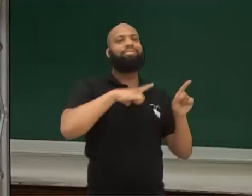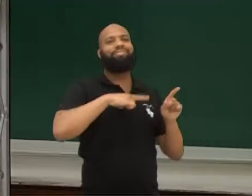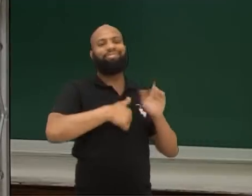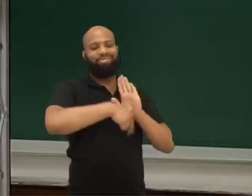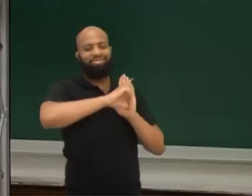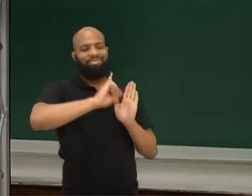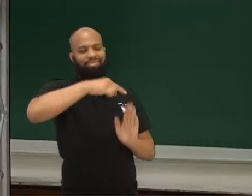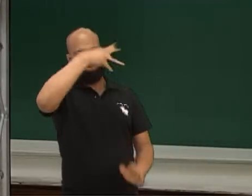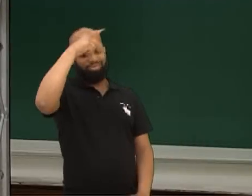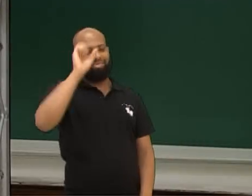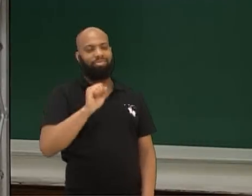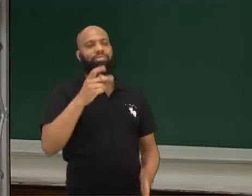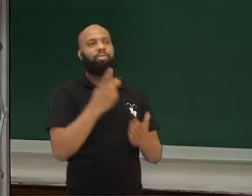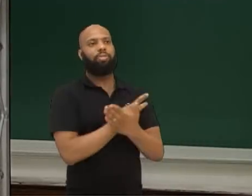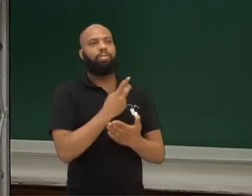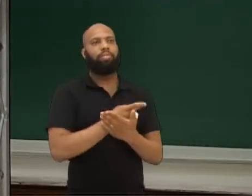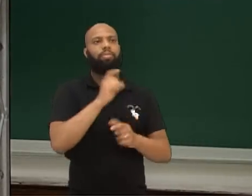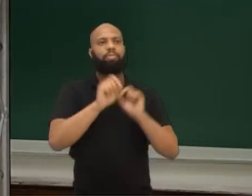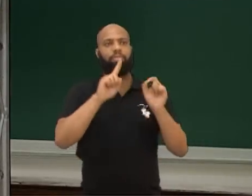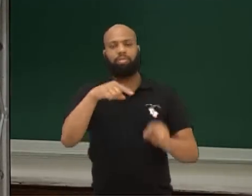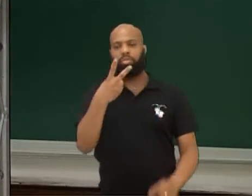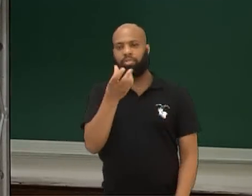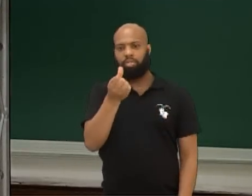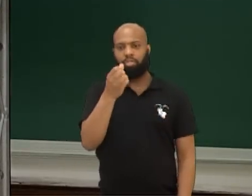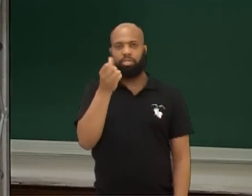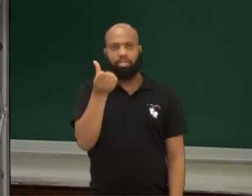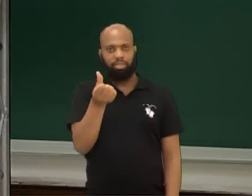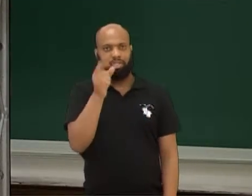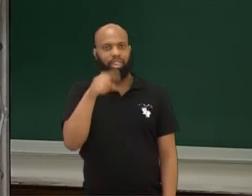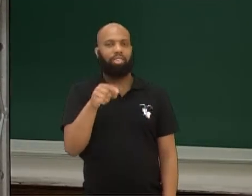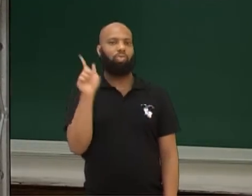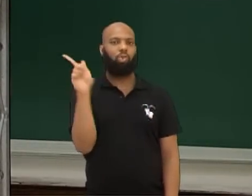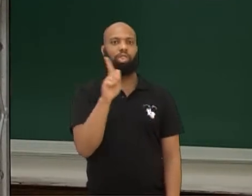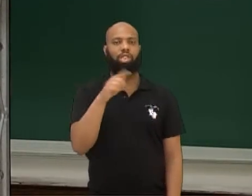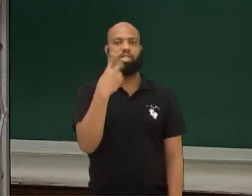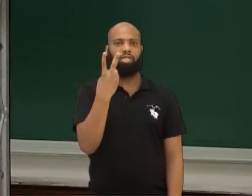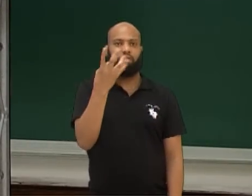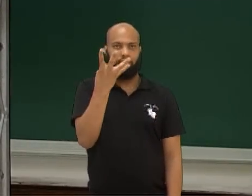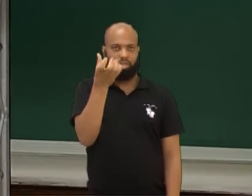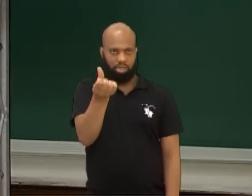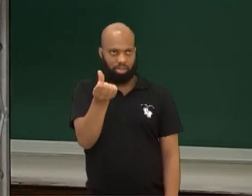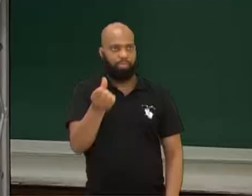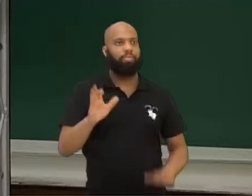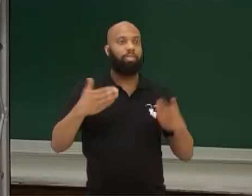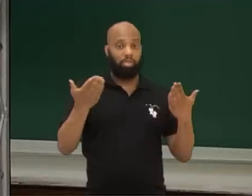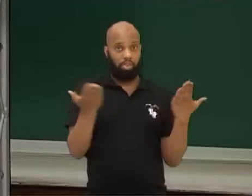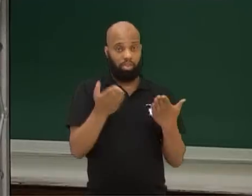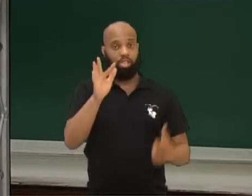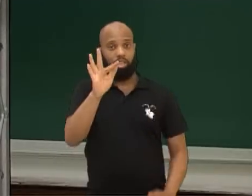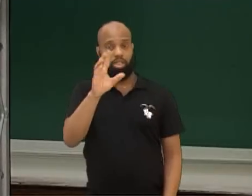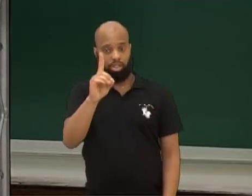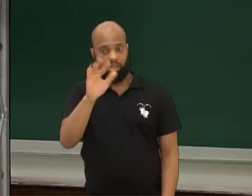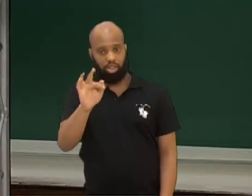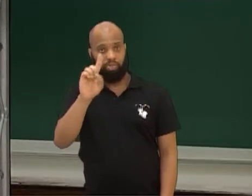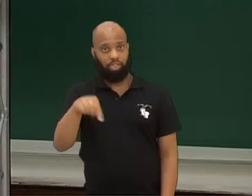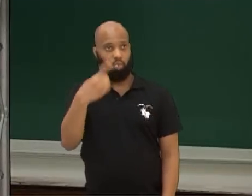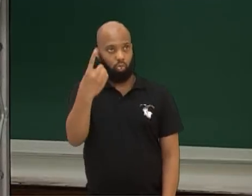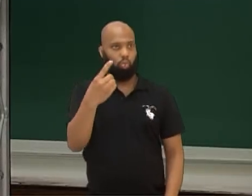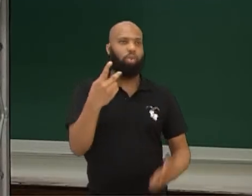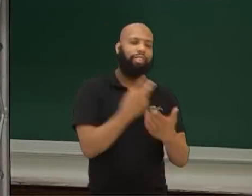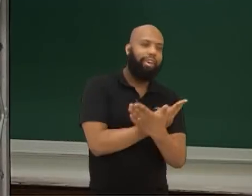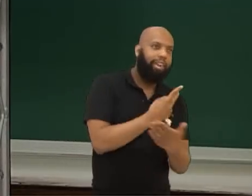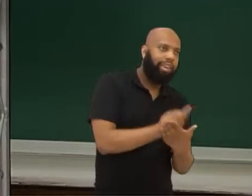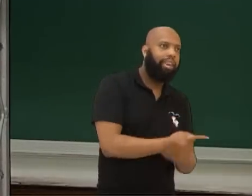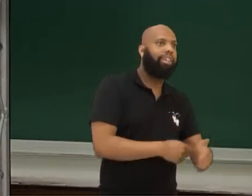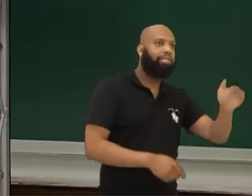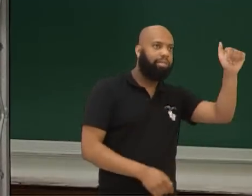O que é o 246? É Goiás. Então, ó, Distrito Federal é 1. Ó, aqui está errado, aqui